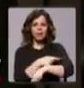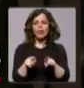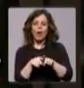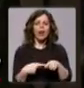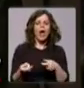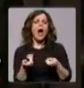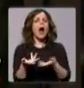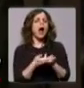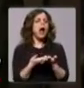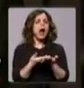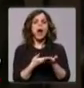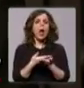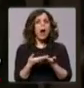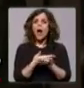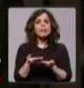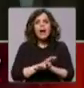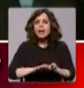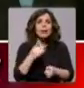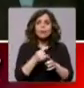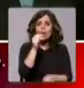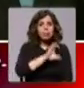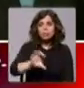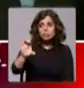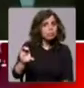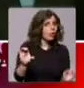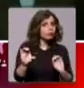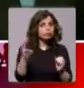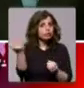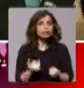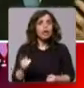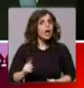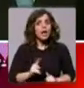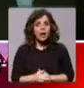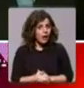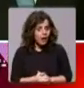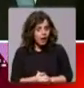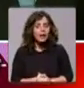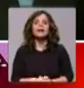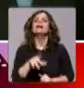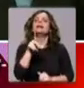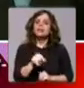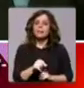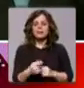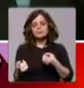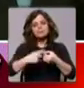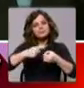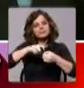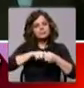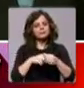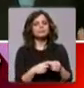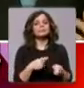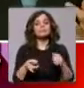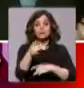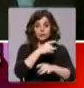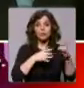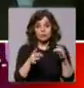nenhuma, porque o dinheiro não chega e, de certo modo, é também a cumplicidade dos outros membros da União Europeia em